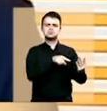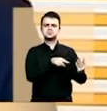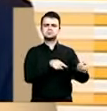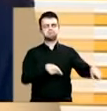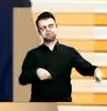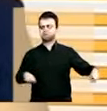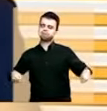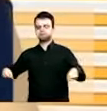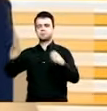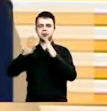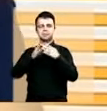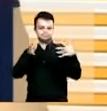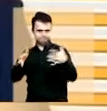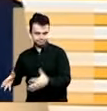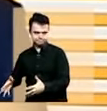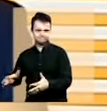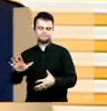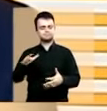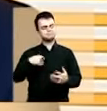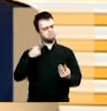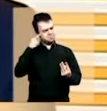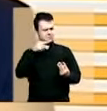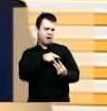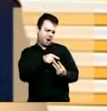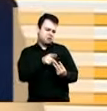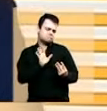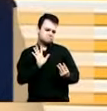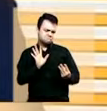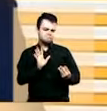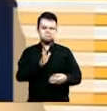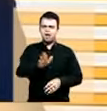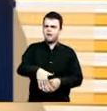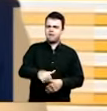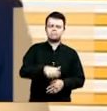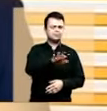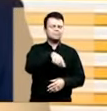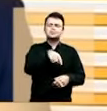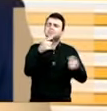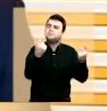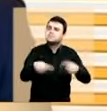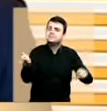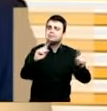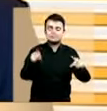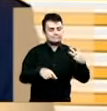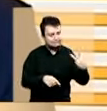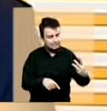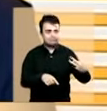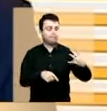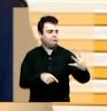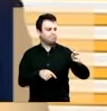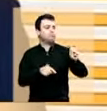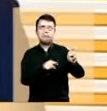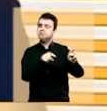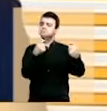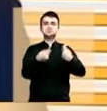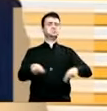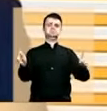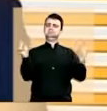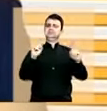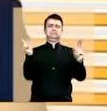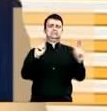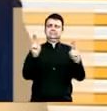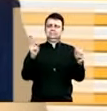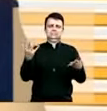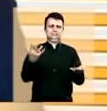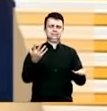aquela falsa sensação que você teve vantagem naquela compra. Sim. Mas não era necessário você comprar 3, 4, 5